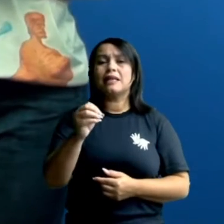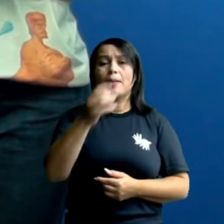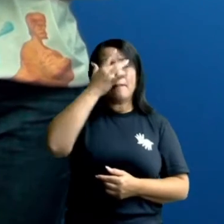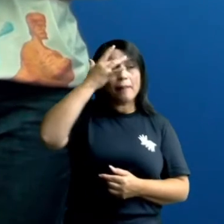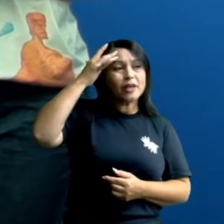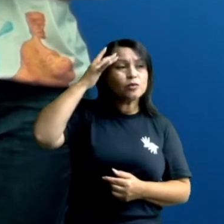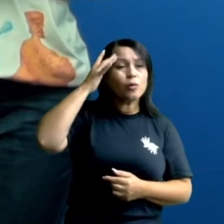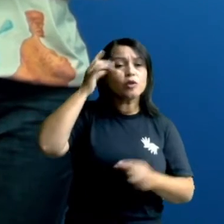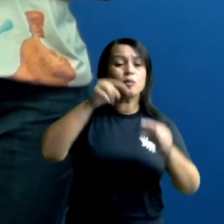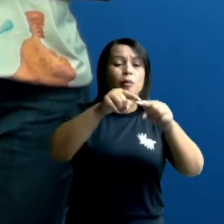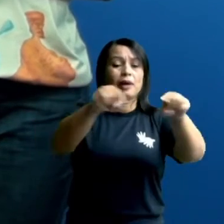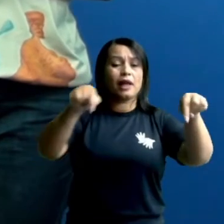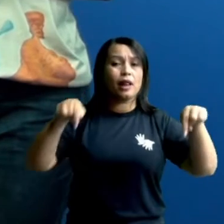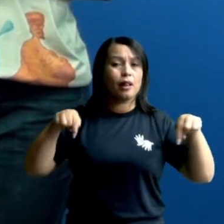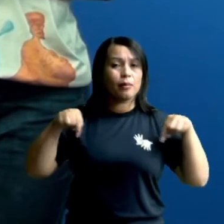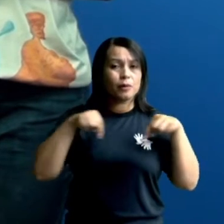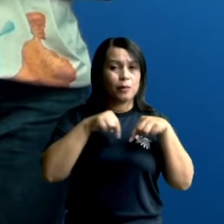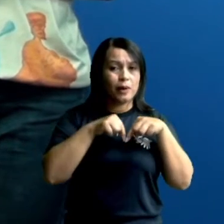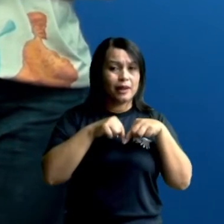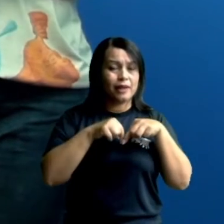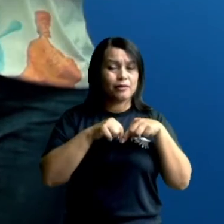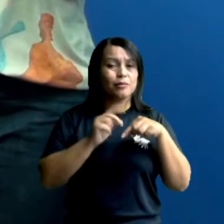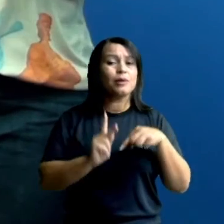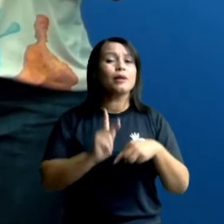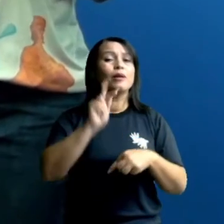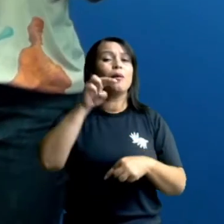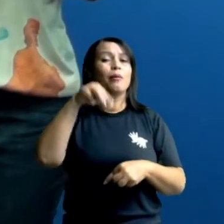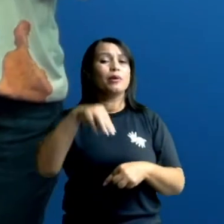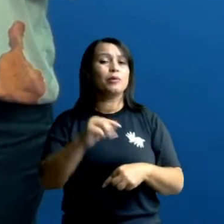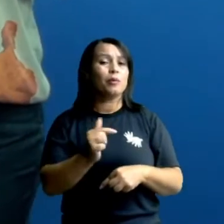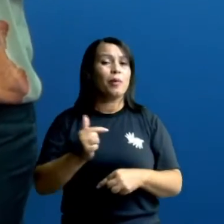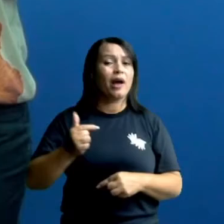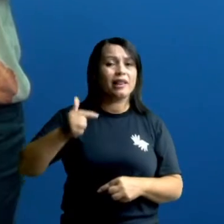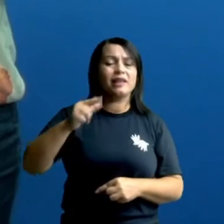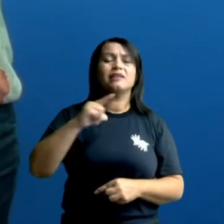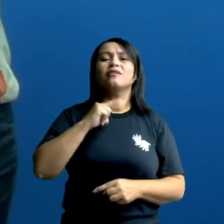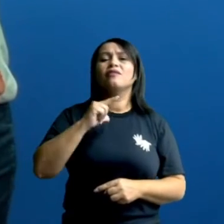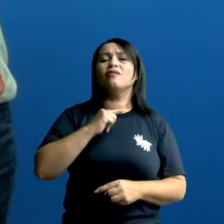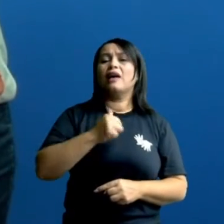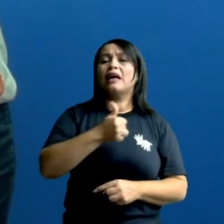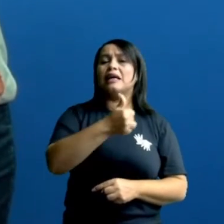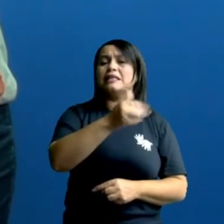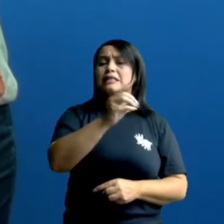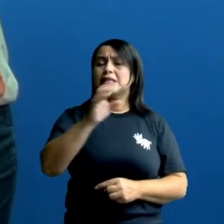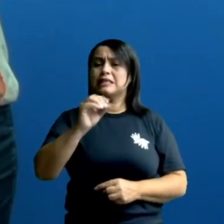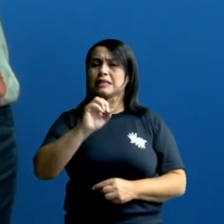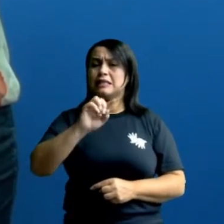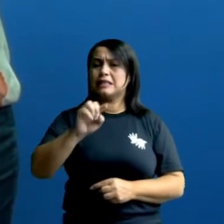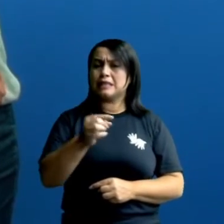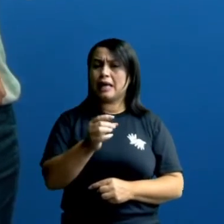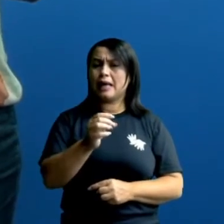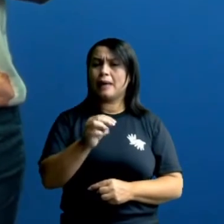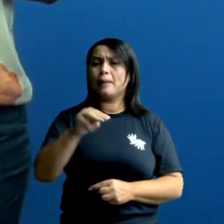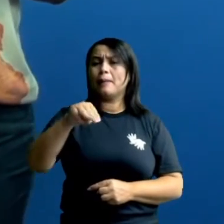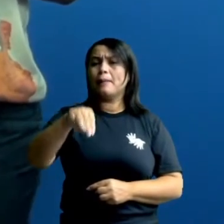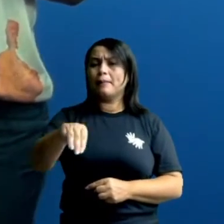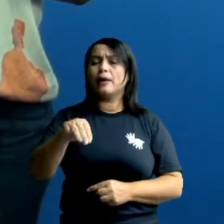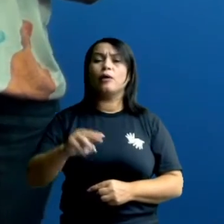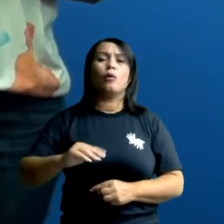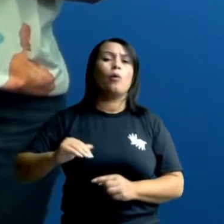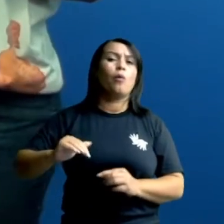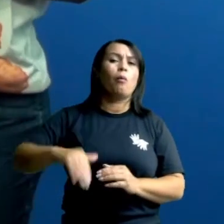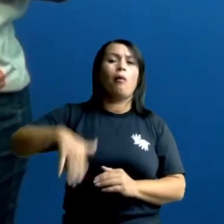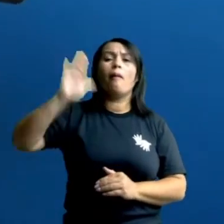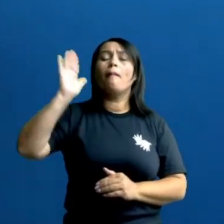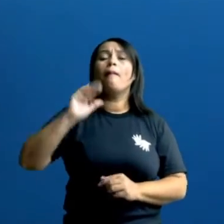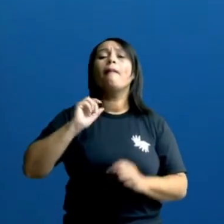lugar povoado. Ficou claro isso, gente? Se a gente tiver acima de 100 milhões de habitantes, eu vou ter o